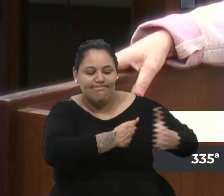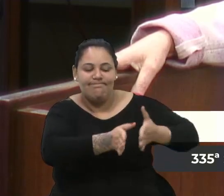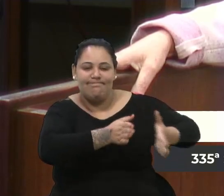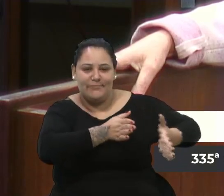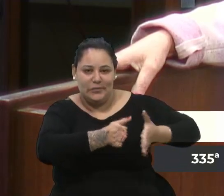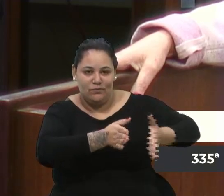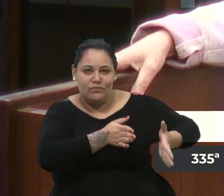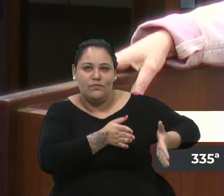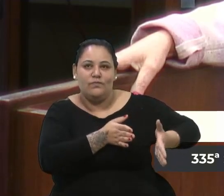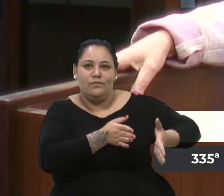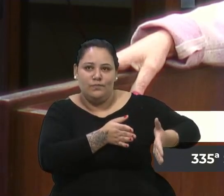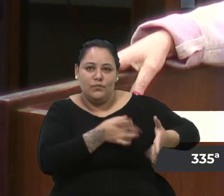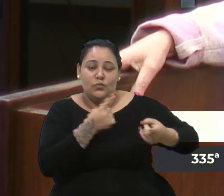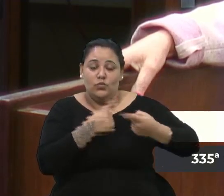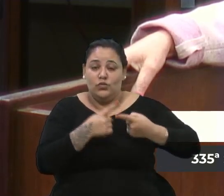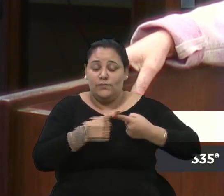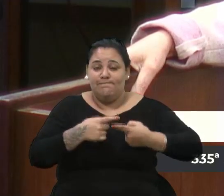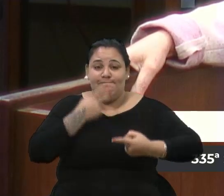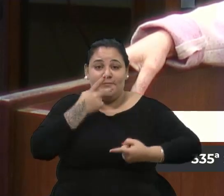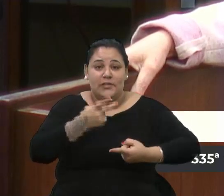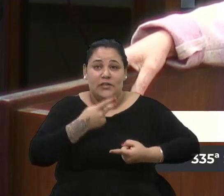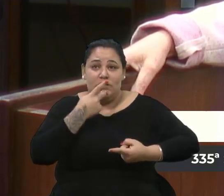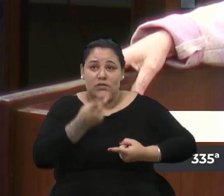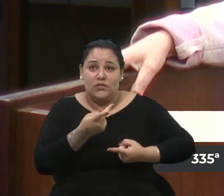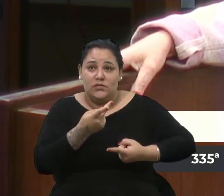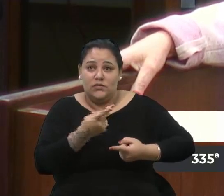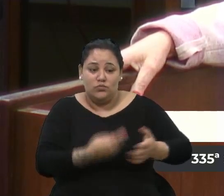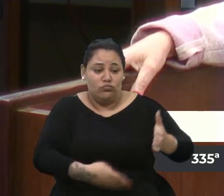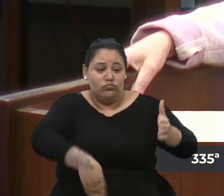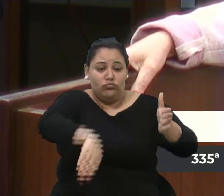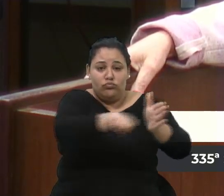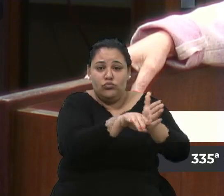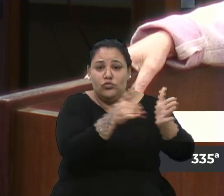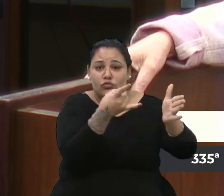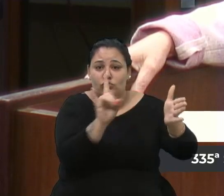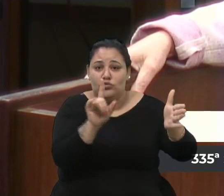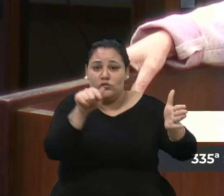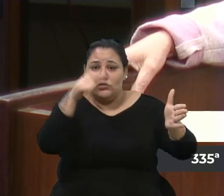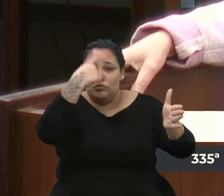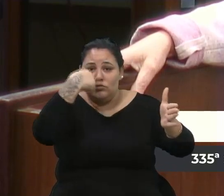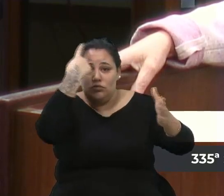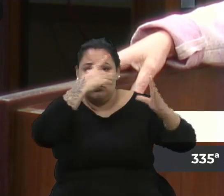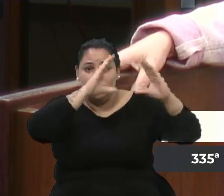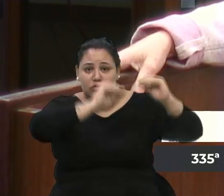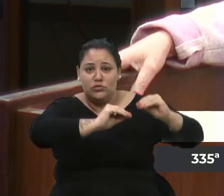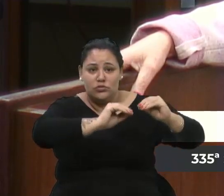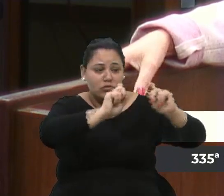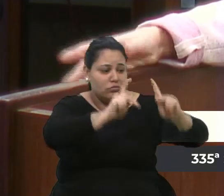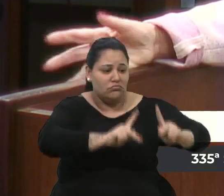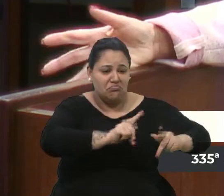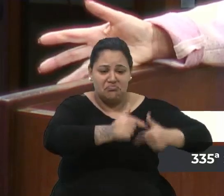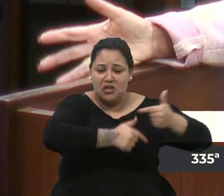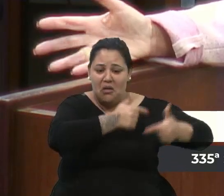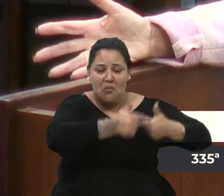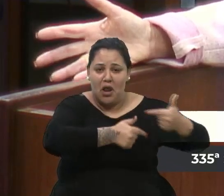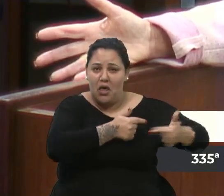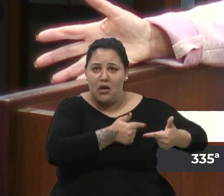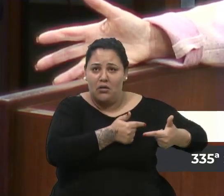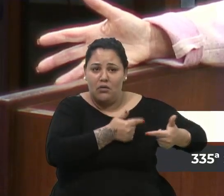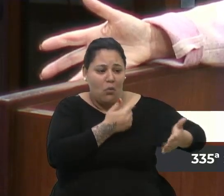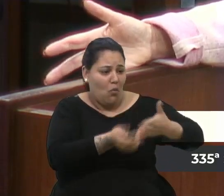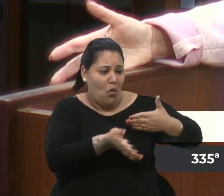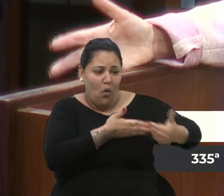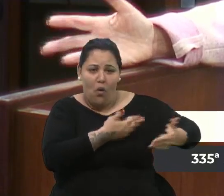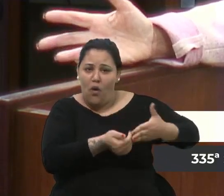lá, pelo relato dela, chegam o último às 7 da noite. Então, quem trabalha, qualquer